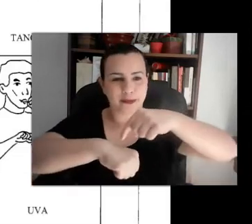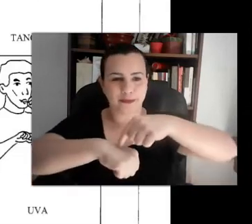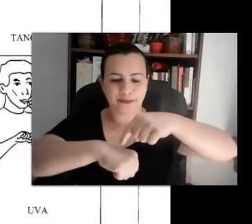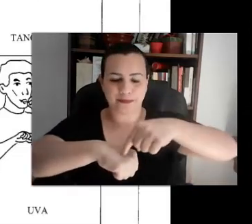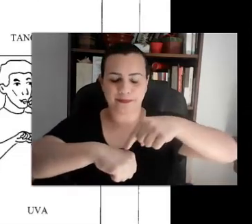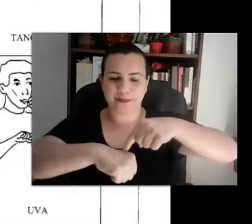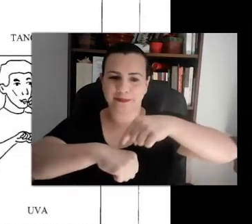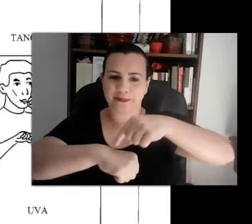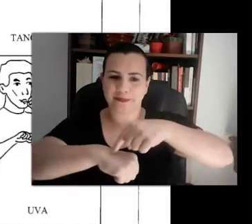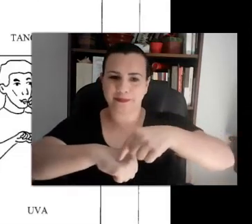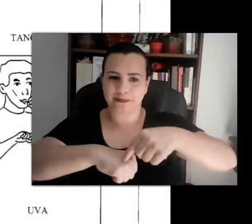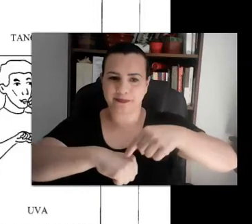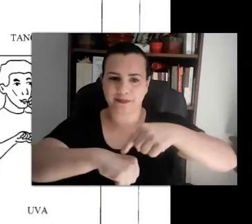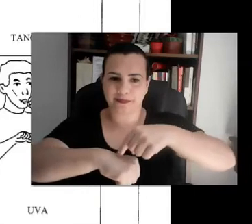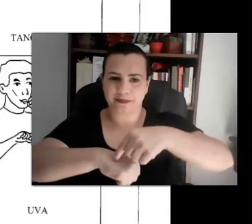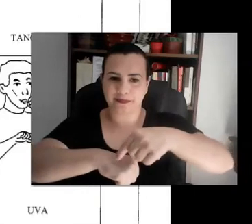morango,